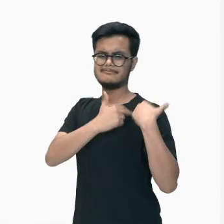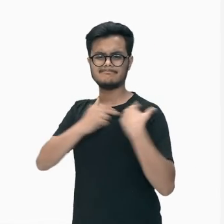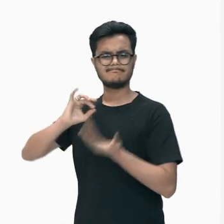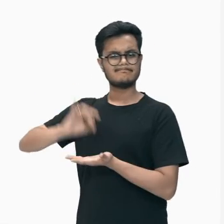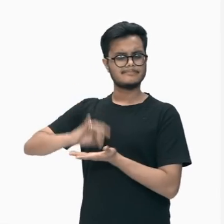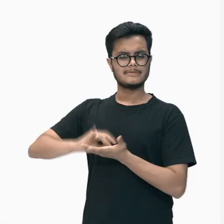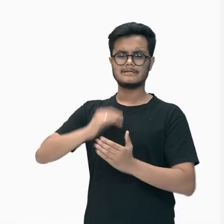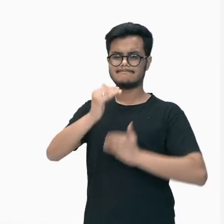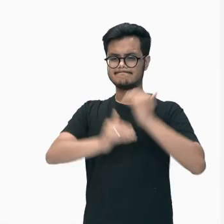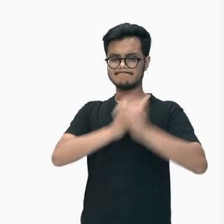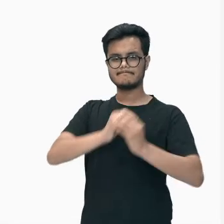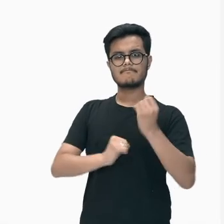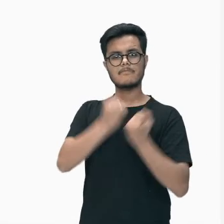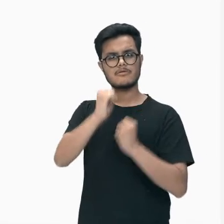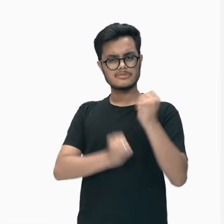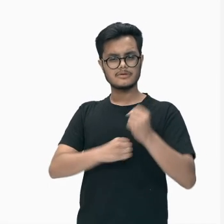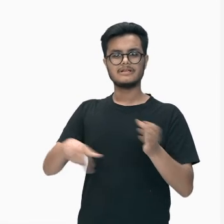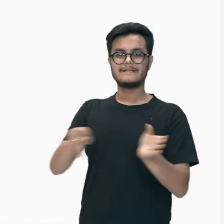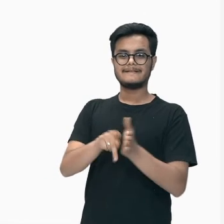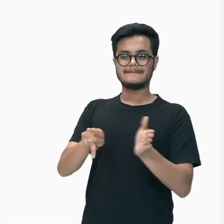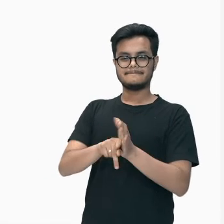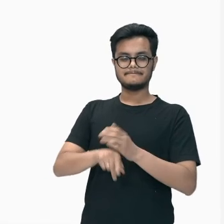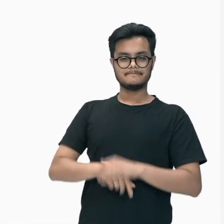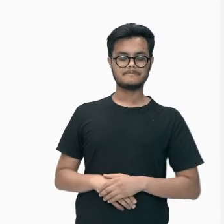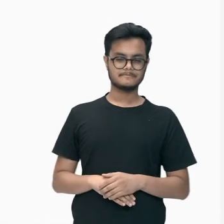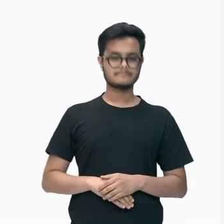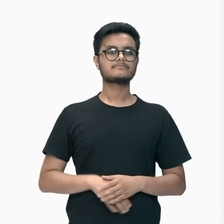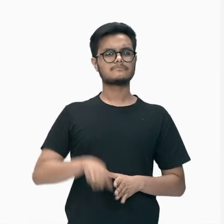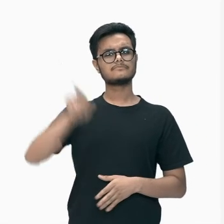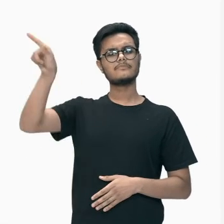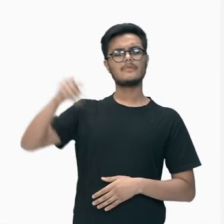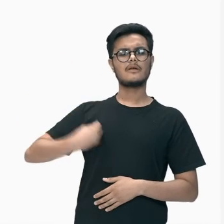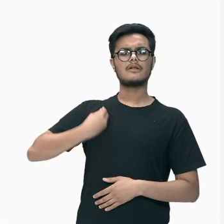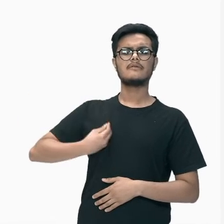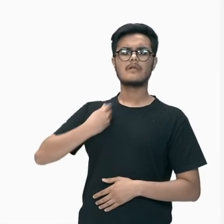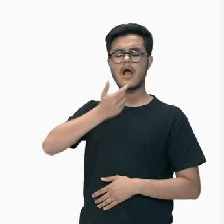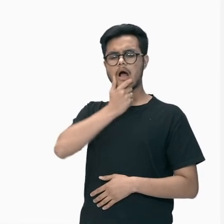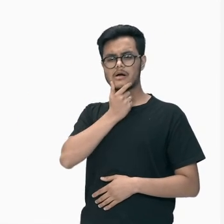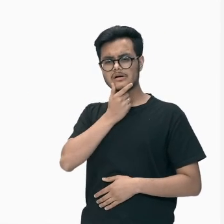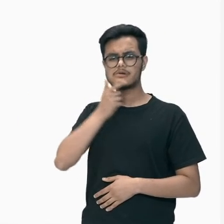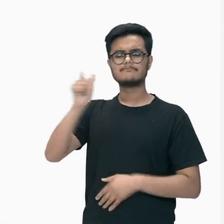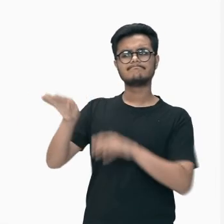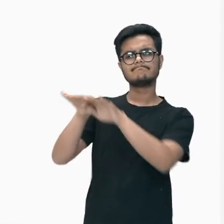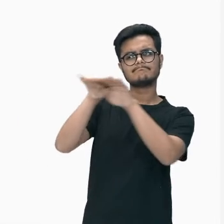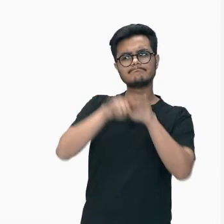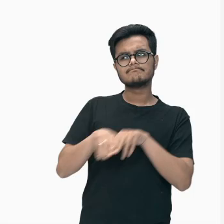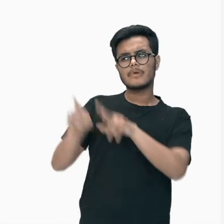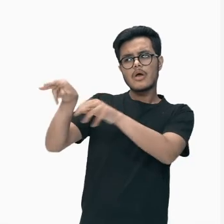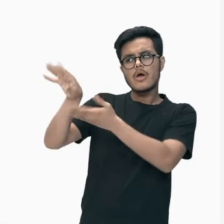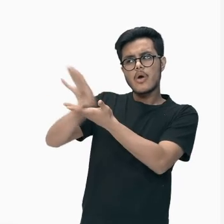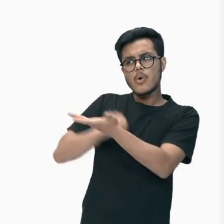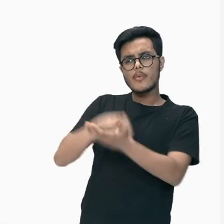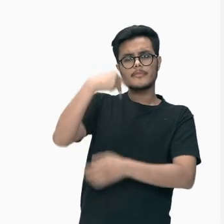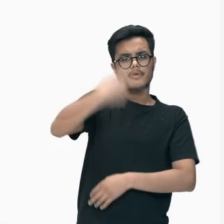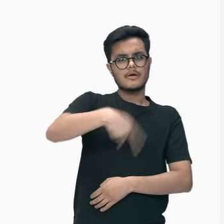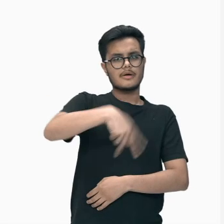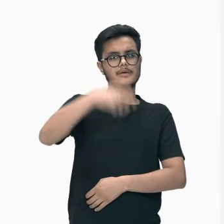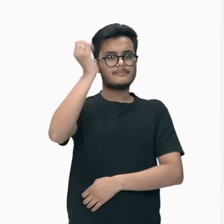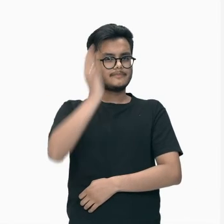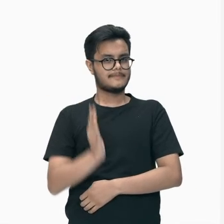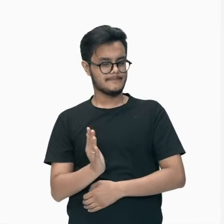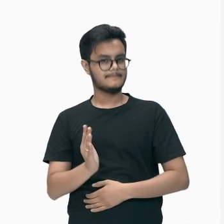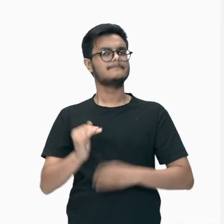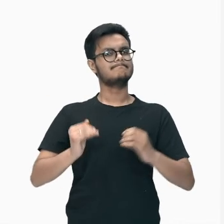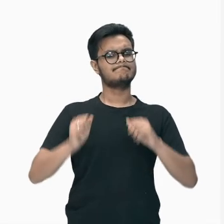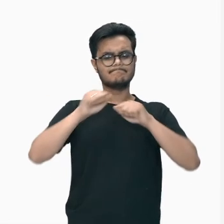né, no processo industrial, porque ele passou um tempo na Inglaterra, viu como é que era lá o processo da indústria e quando ele chegou no Brasil ele